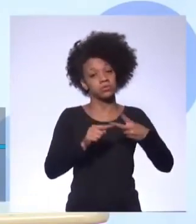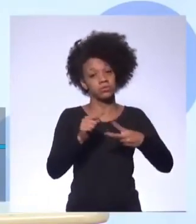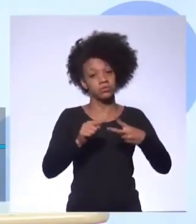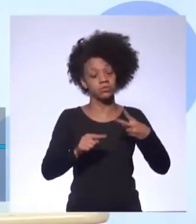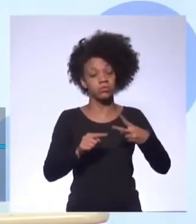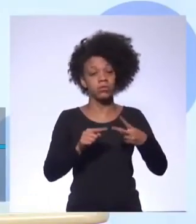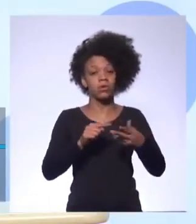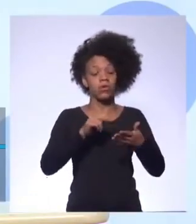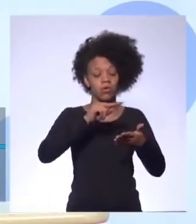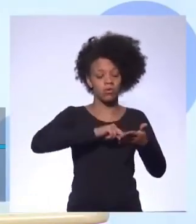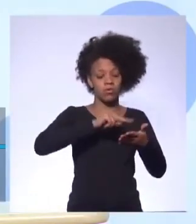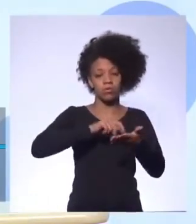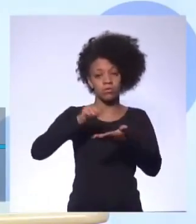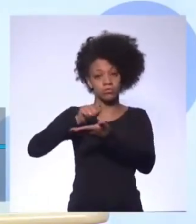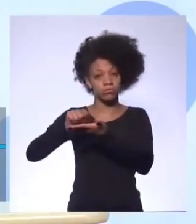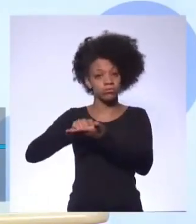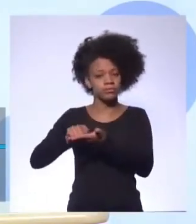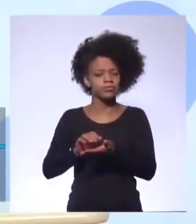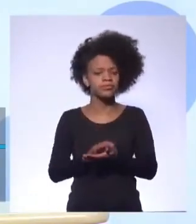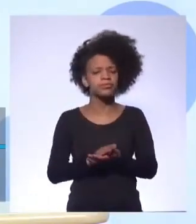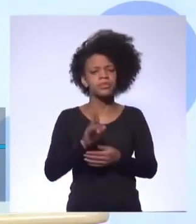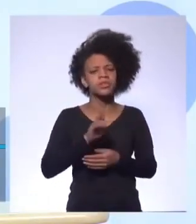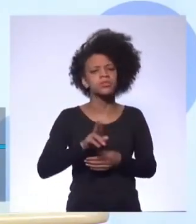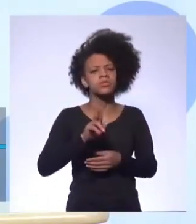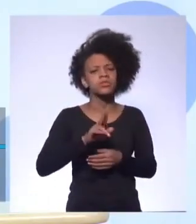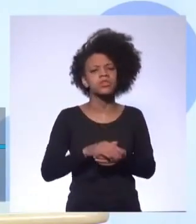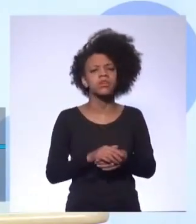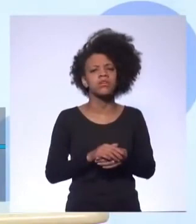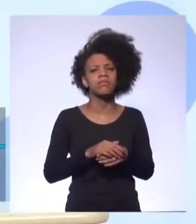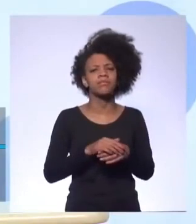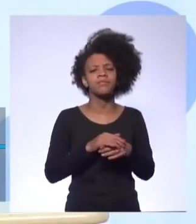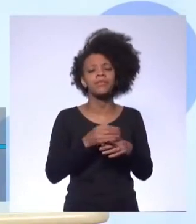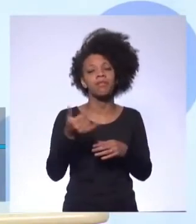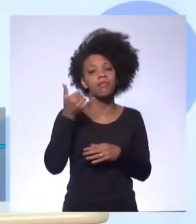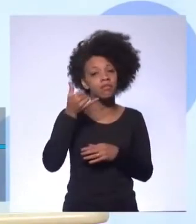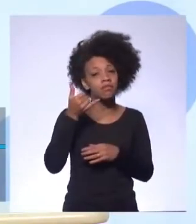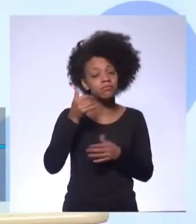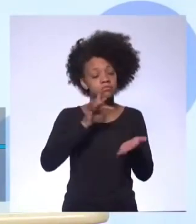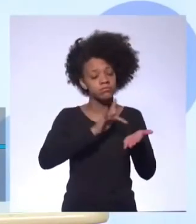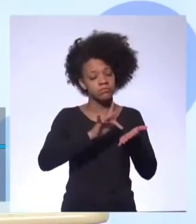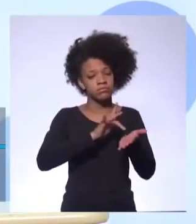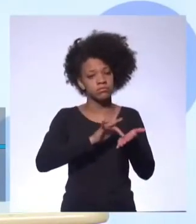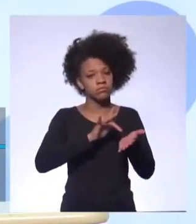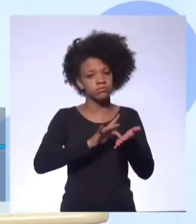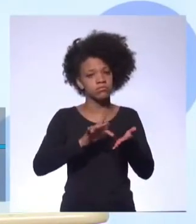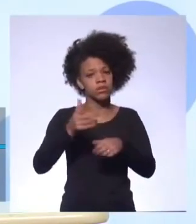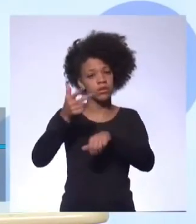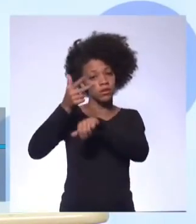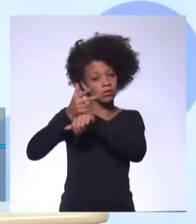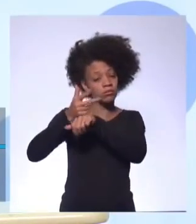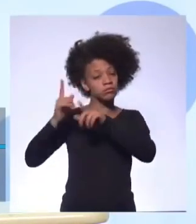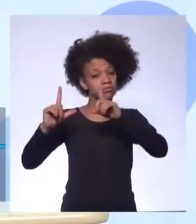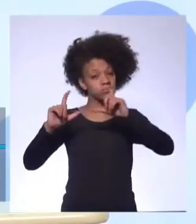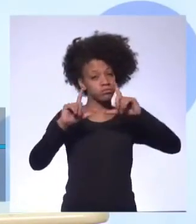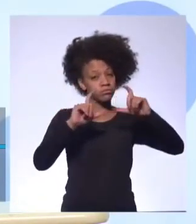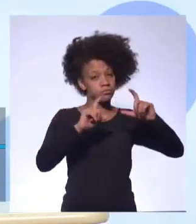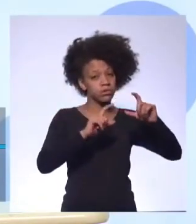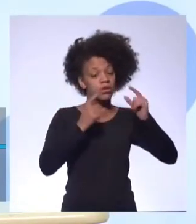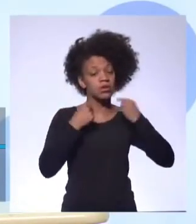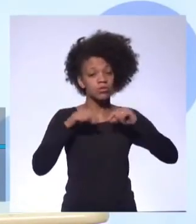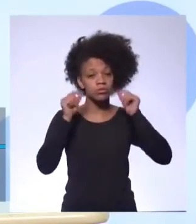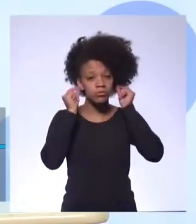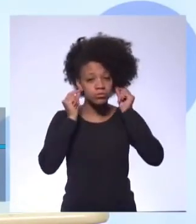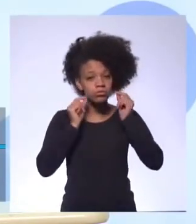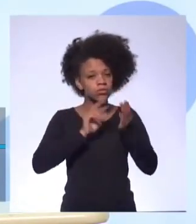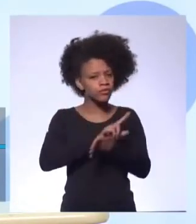a leitura do ordinal, tá? Então, utilizar aparelhos, celulares, smartphones, tablets, câmeras fotográficas, fones de ouvido e